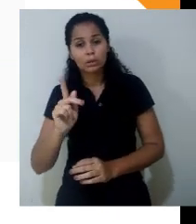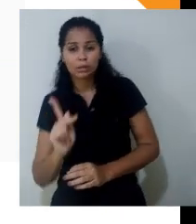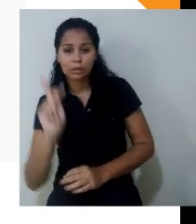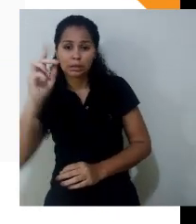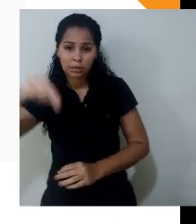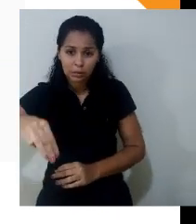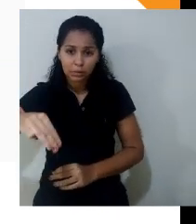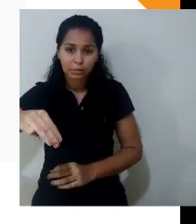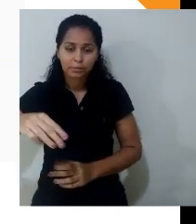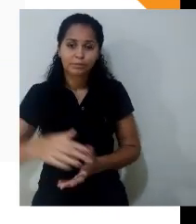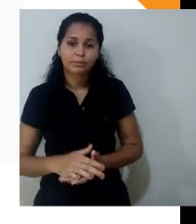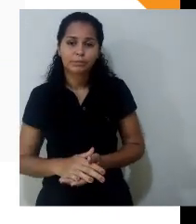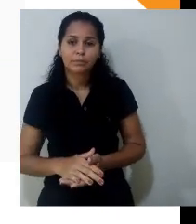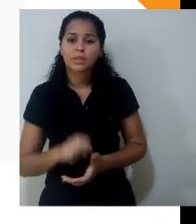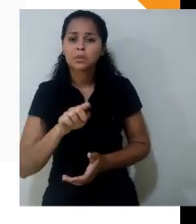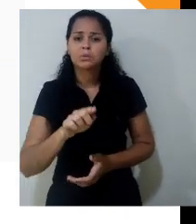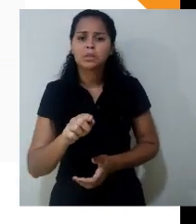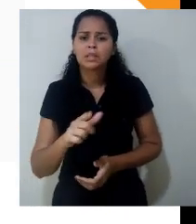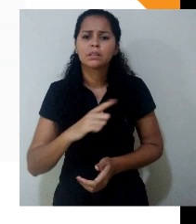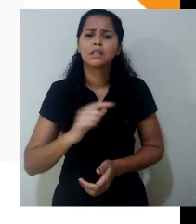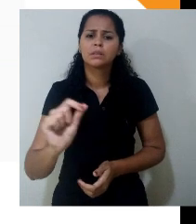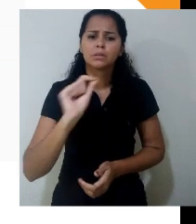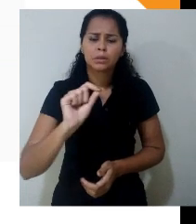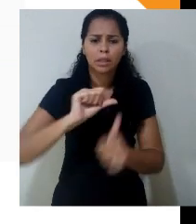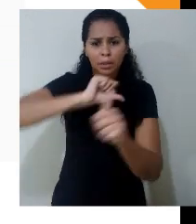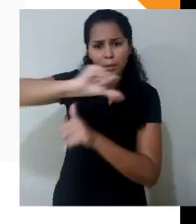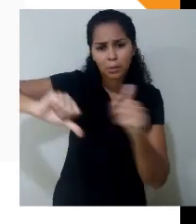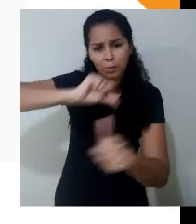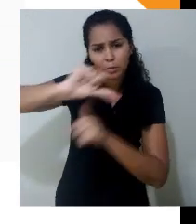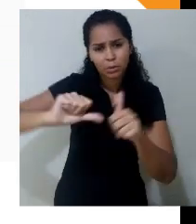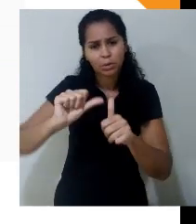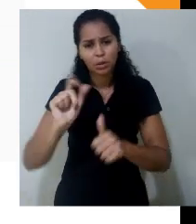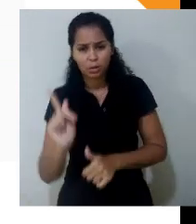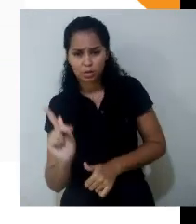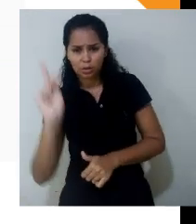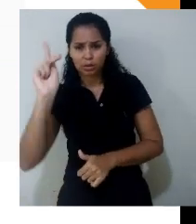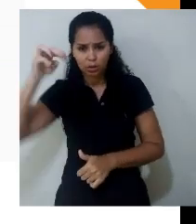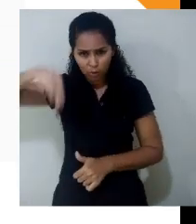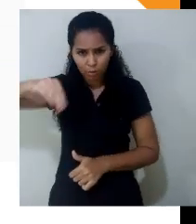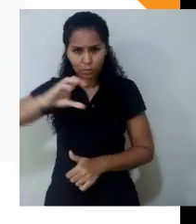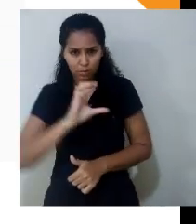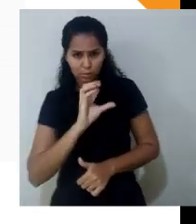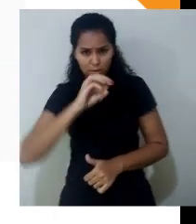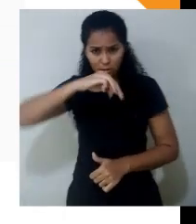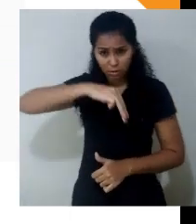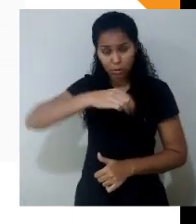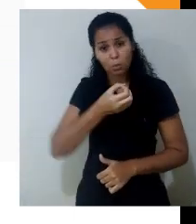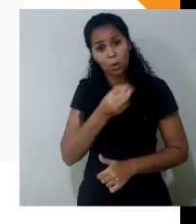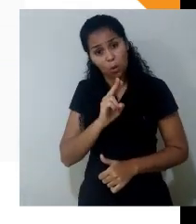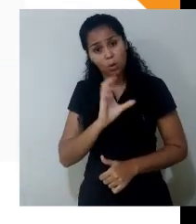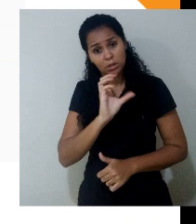quilômetros. Você tem que ou passar quilômetro para centímetro ou centímetro para quilômetro, beleza? Eu